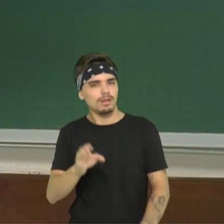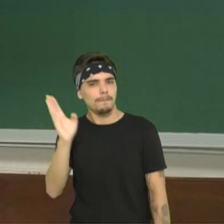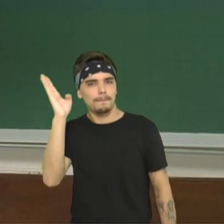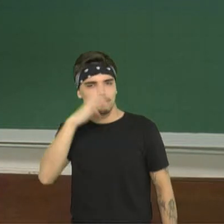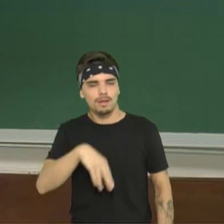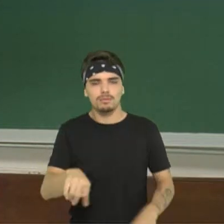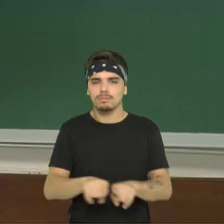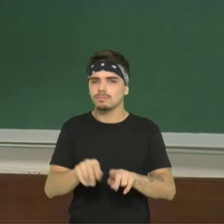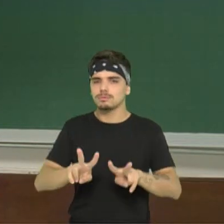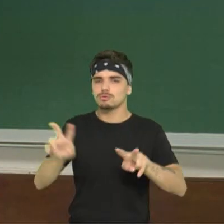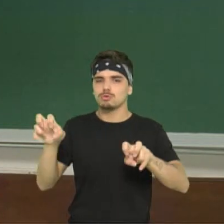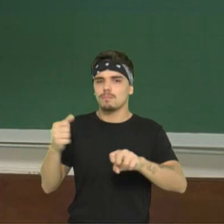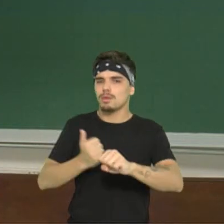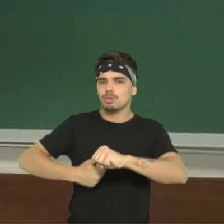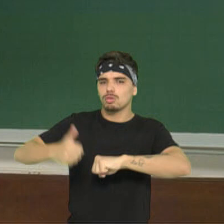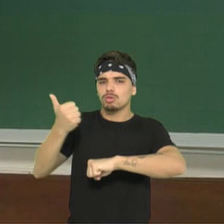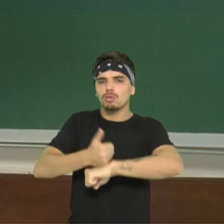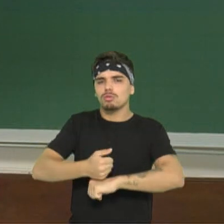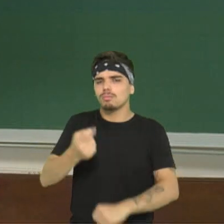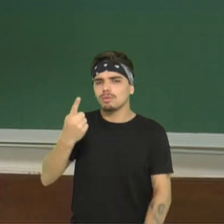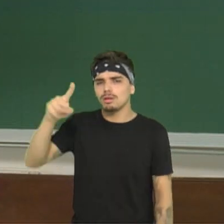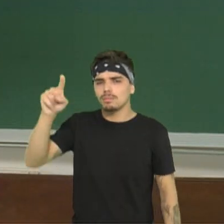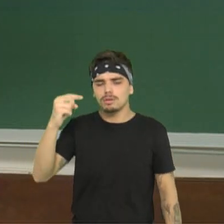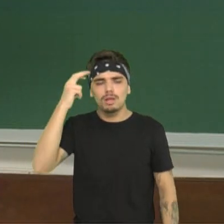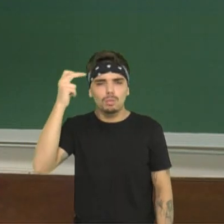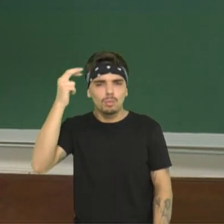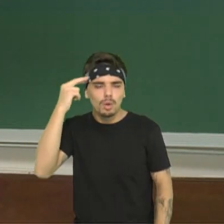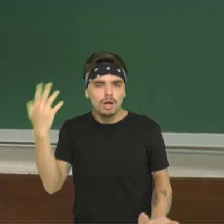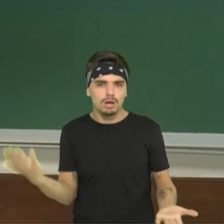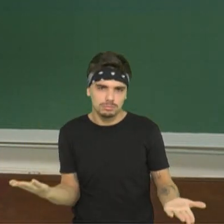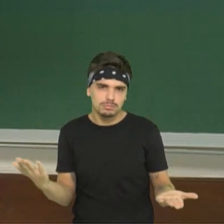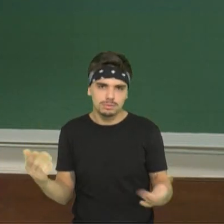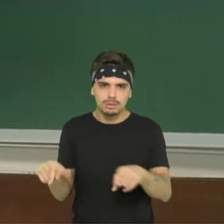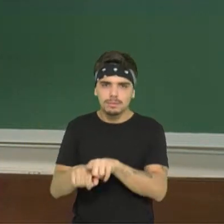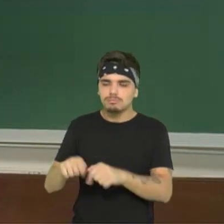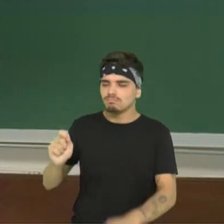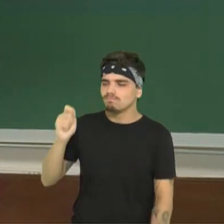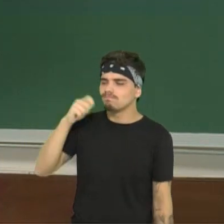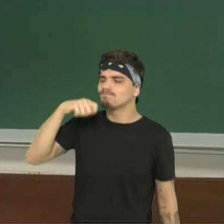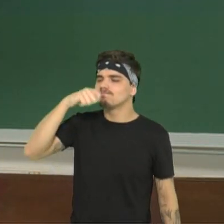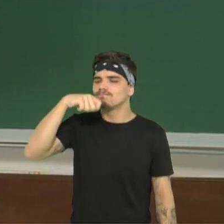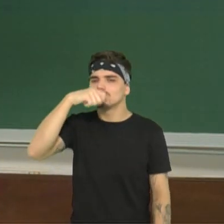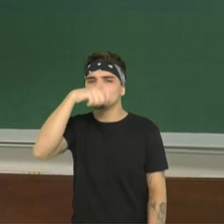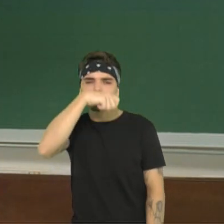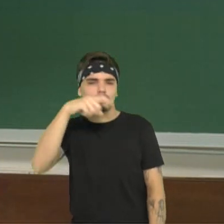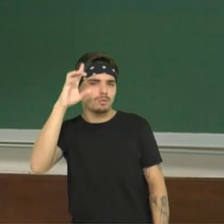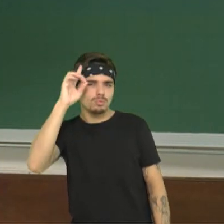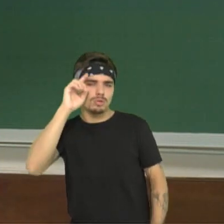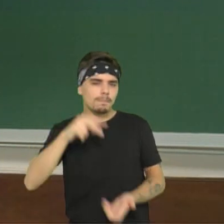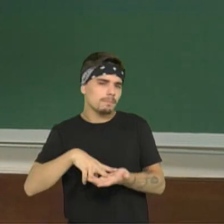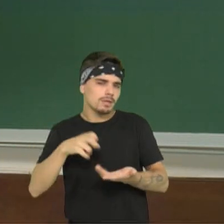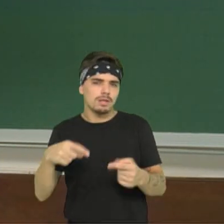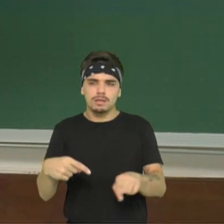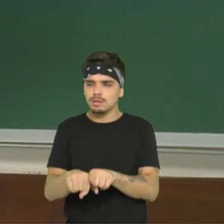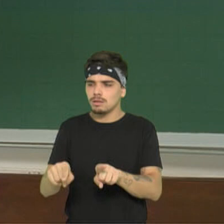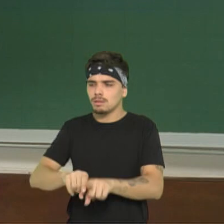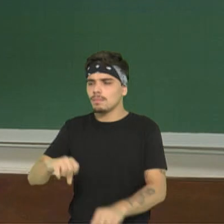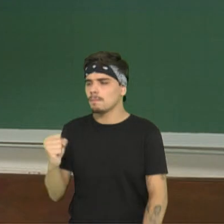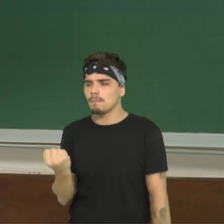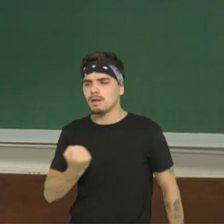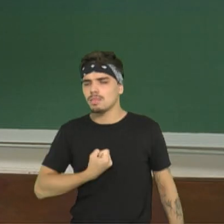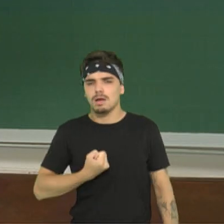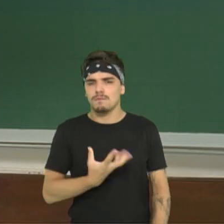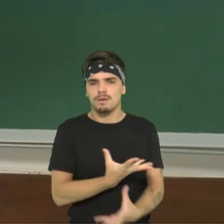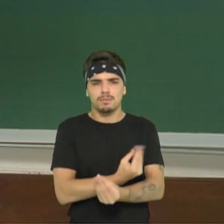do totalitarismo com tanta naturalidade. Assim como ele escovava os dentes todo dia de manhã, ele também matava milhões